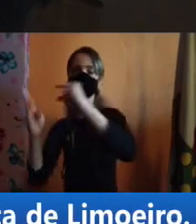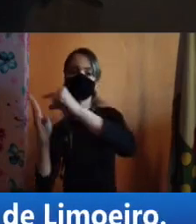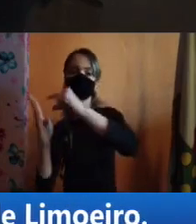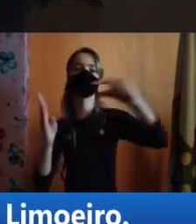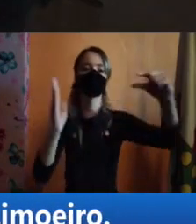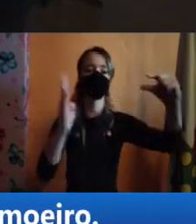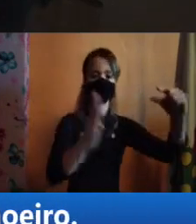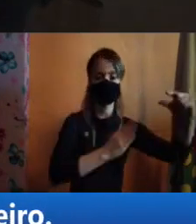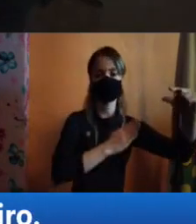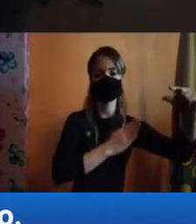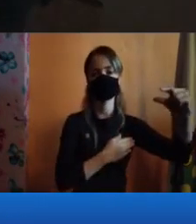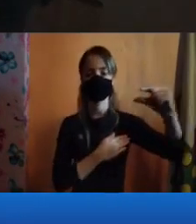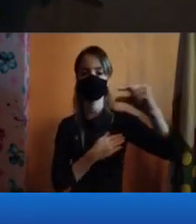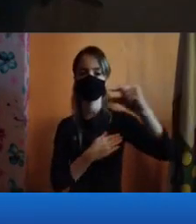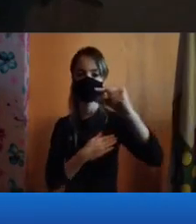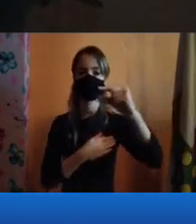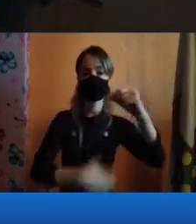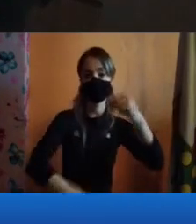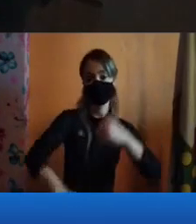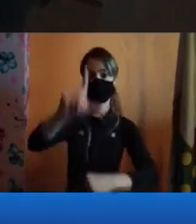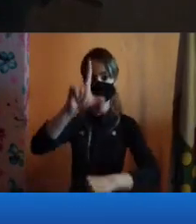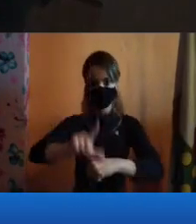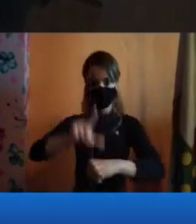pedaço do meu Brasil.